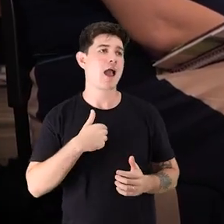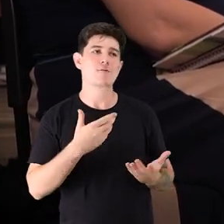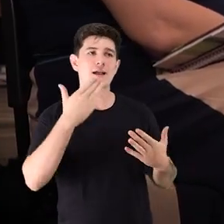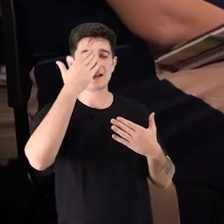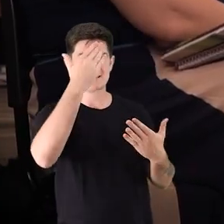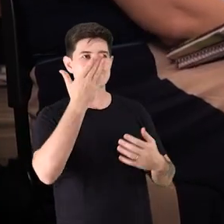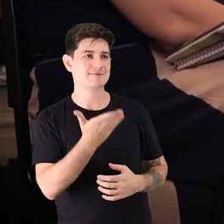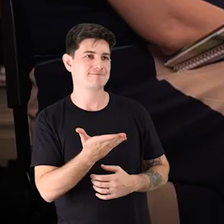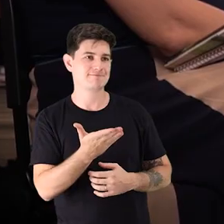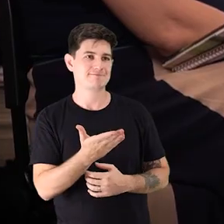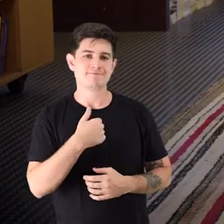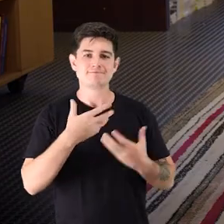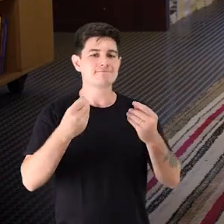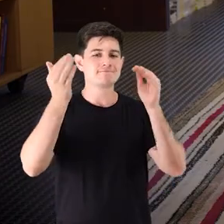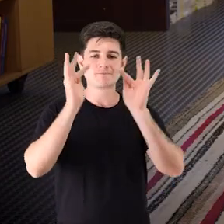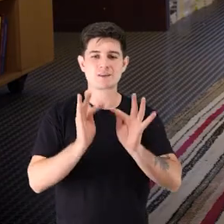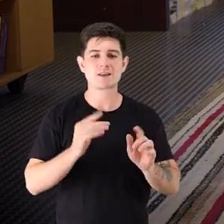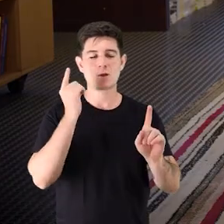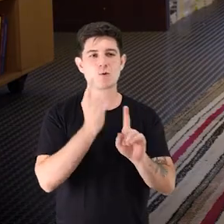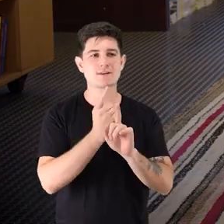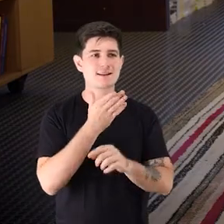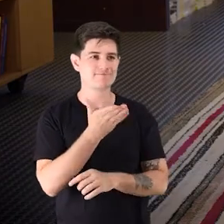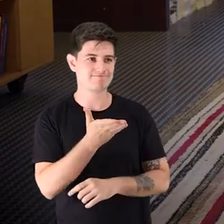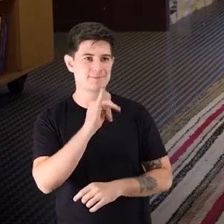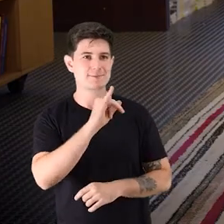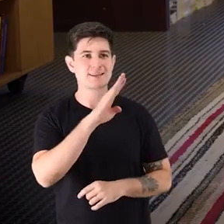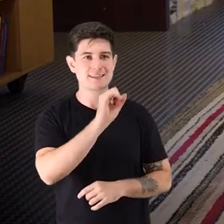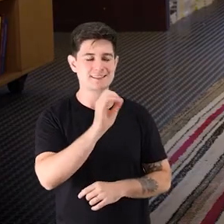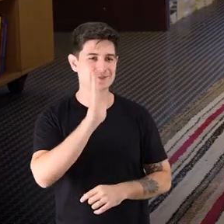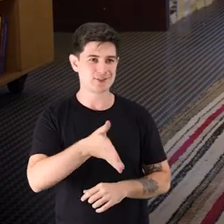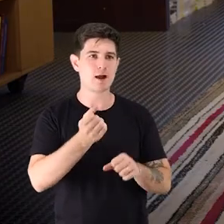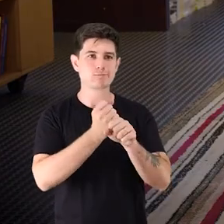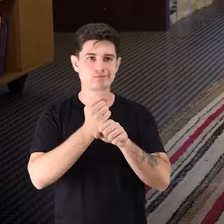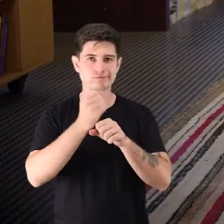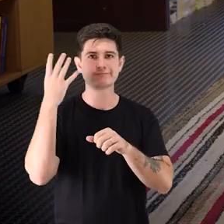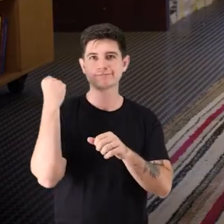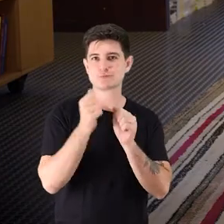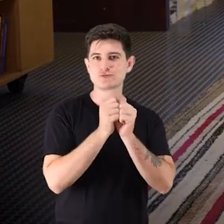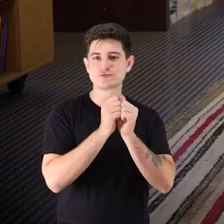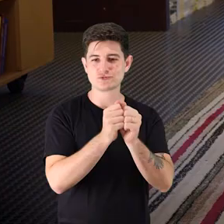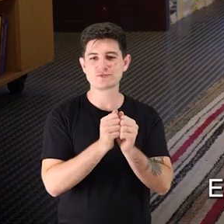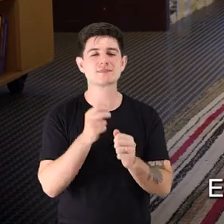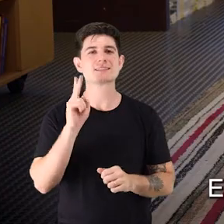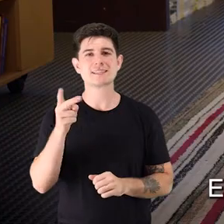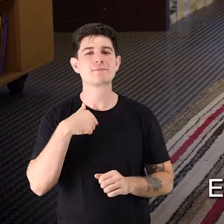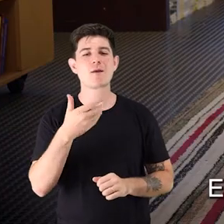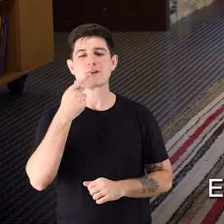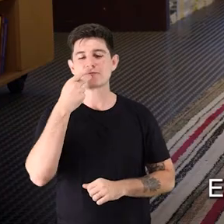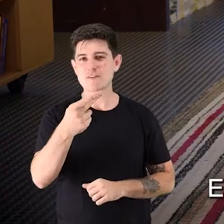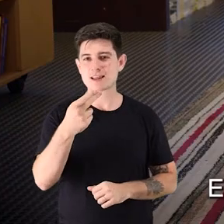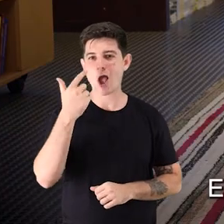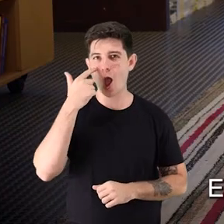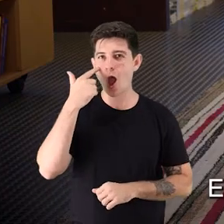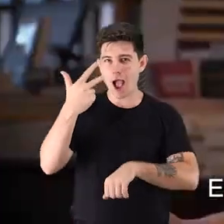Zenaide, assim, fico muito feliz de ter encontrado vocês, né? Há alguns anos e ter essa troca. E eu queria terminar com